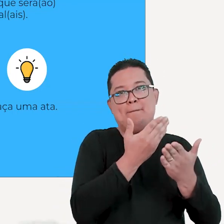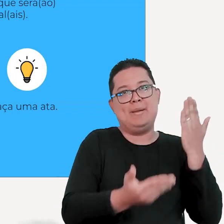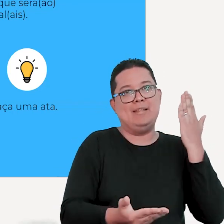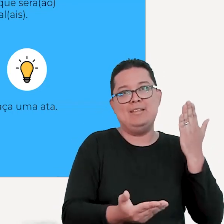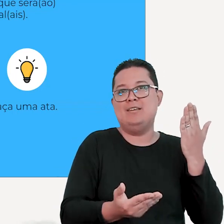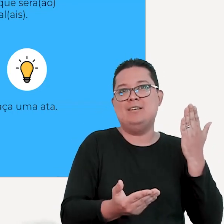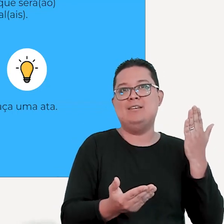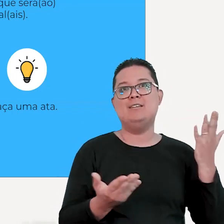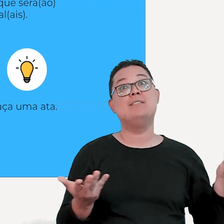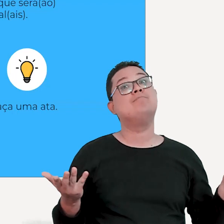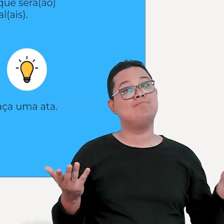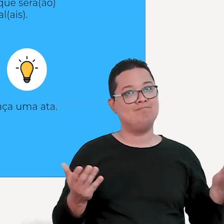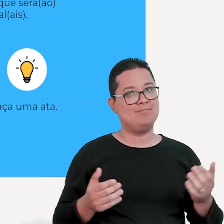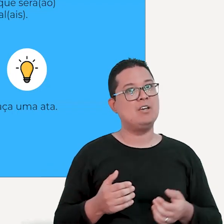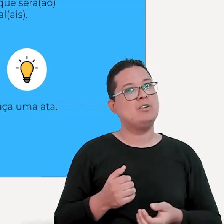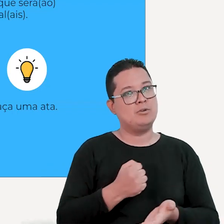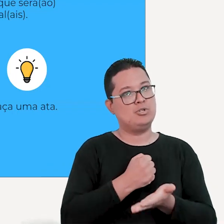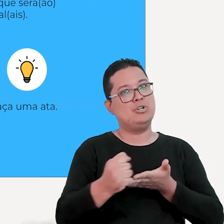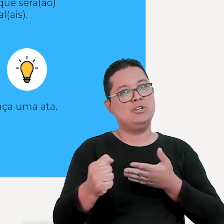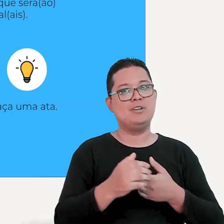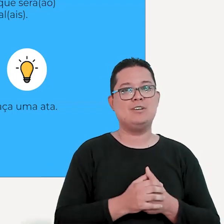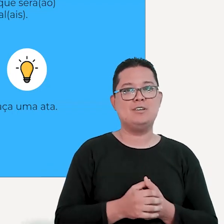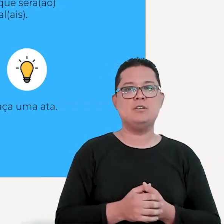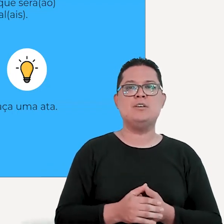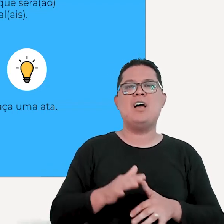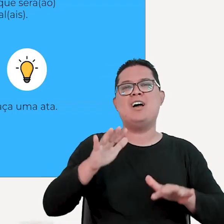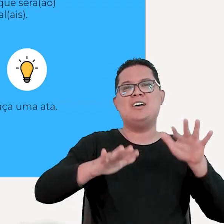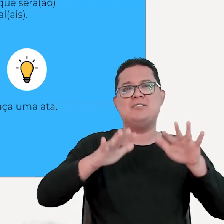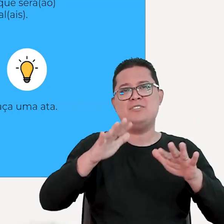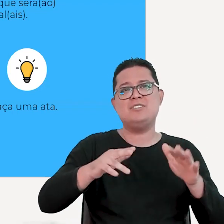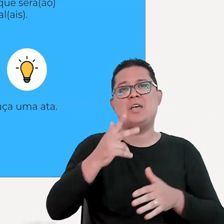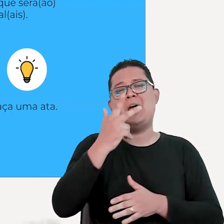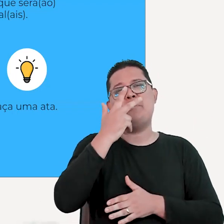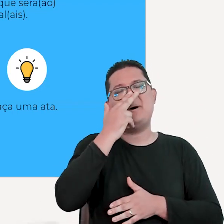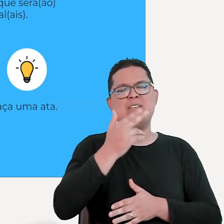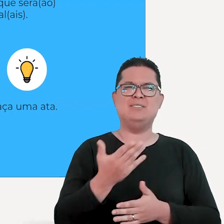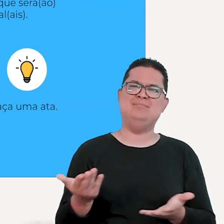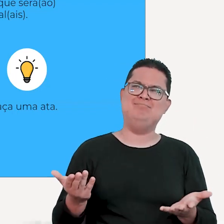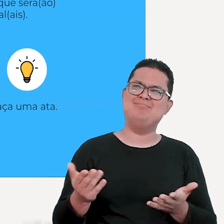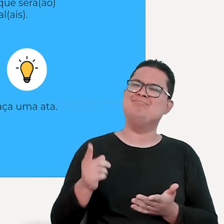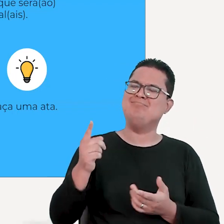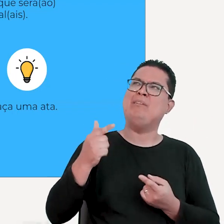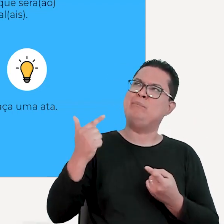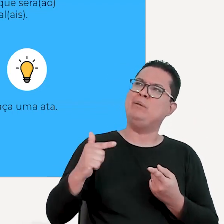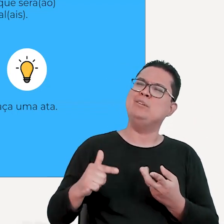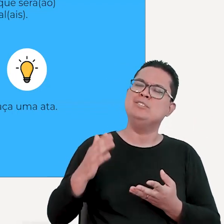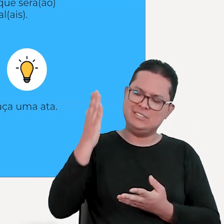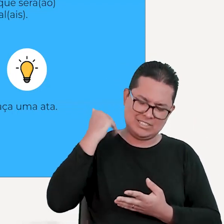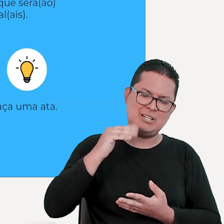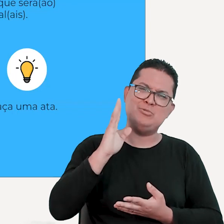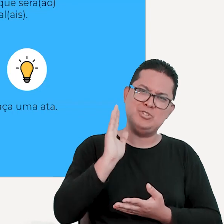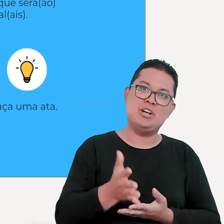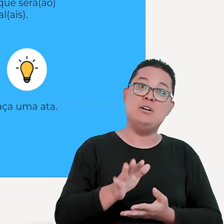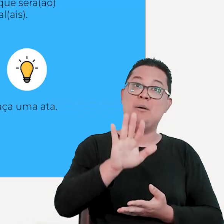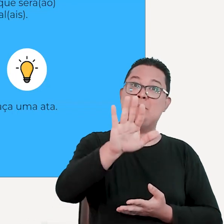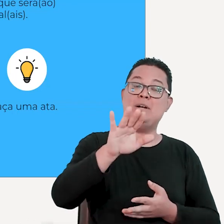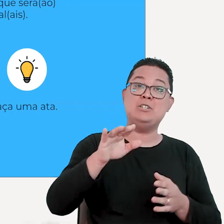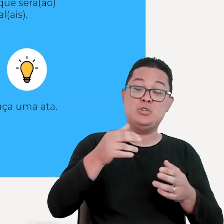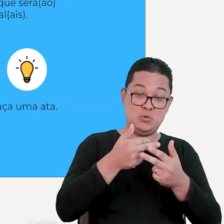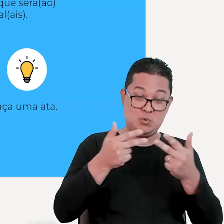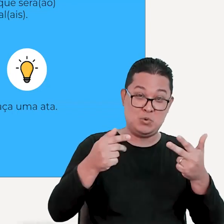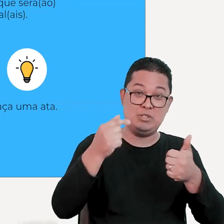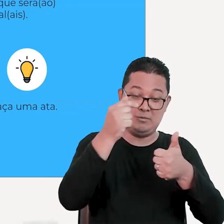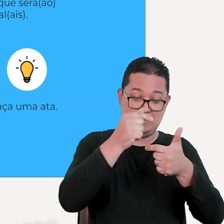mas se você colocar todas essas dicas em prática, elas vão fazer muita diferença e vão economizar muito, muito seu tempo no